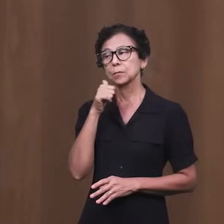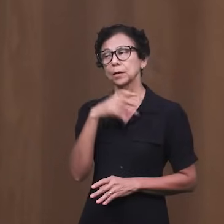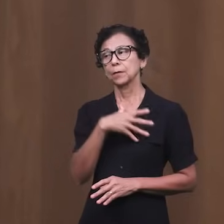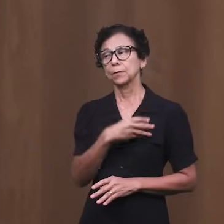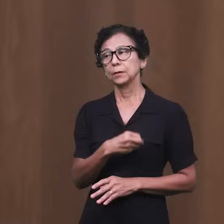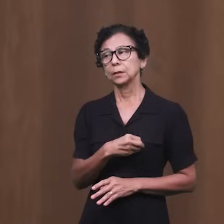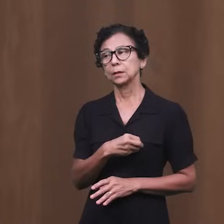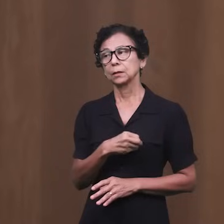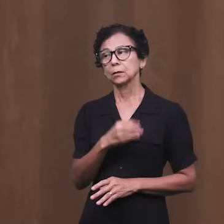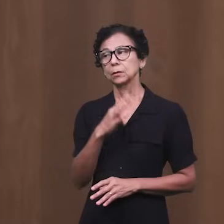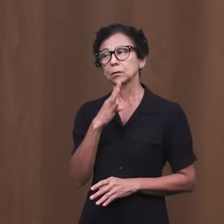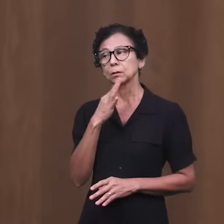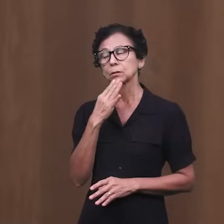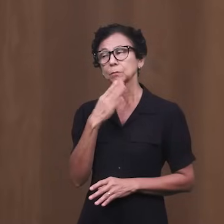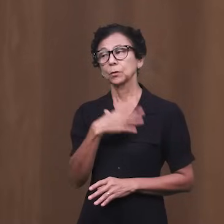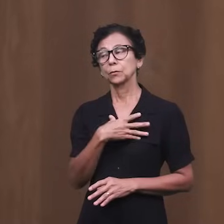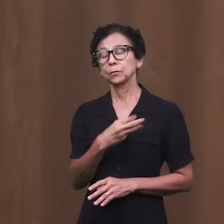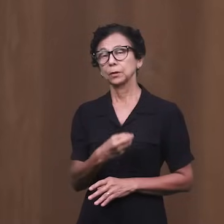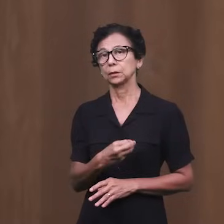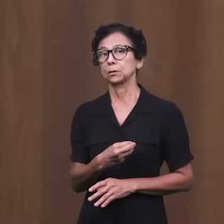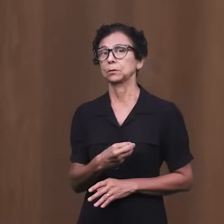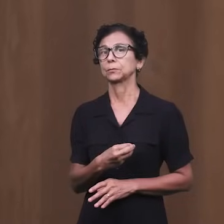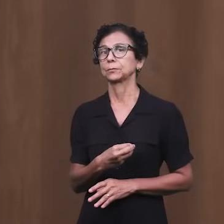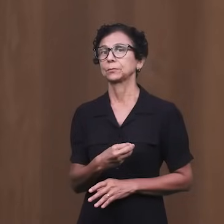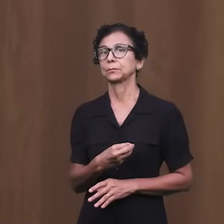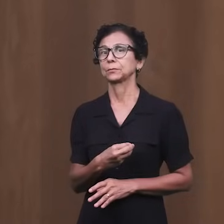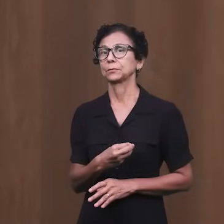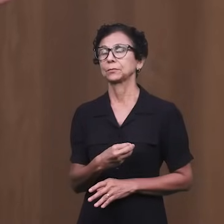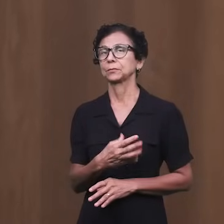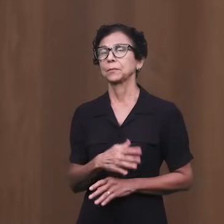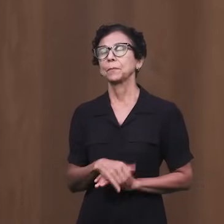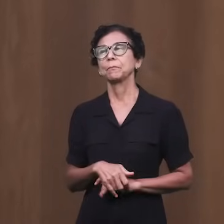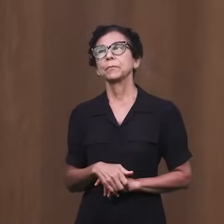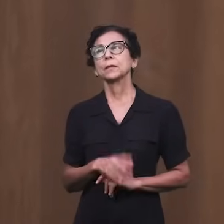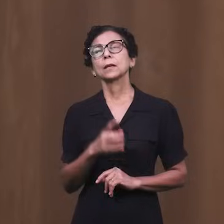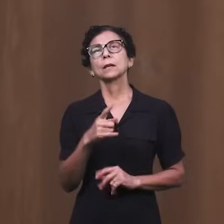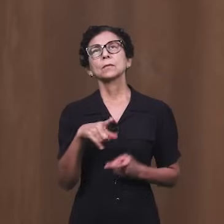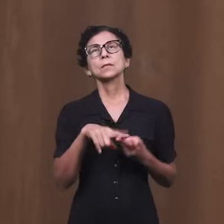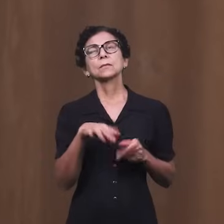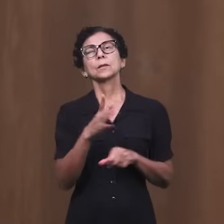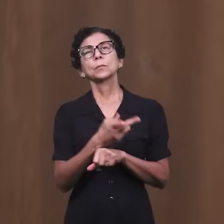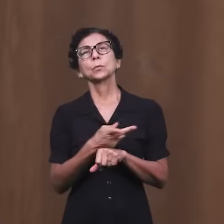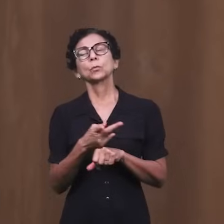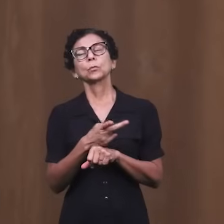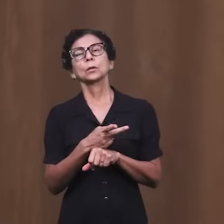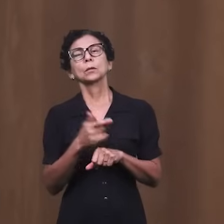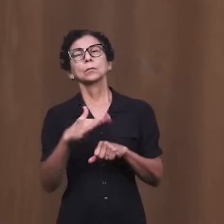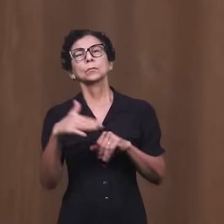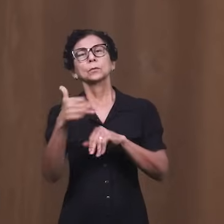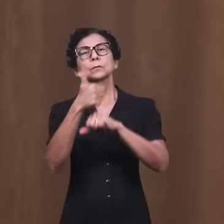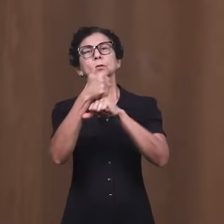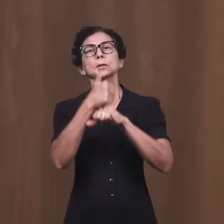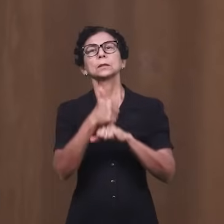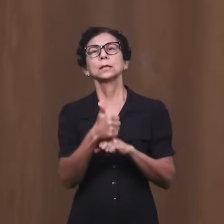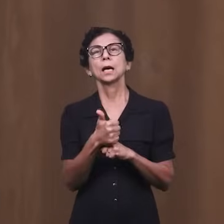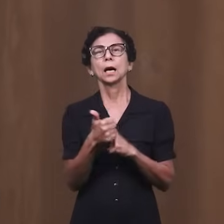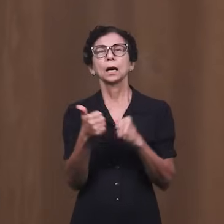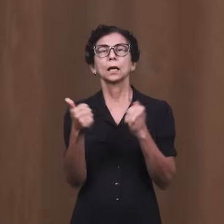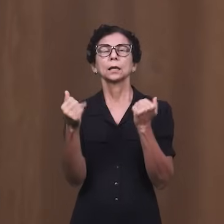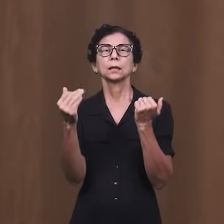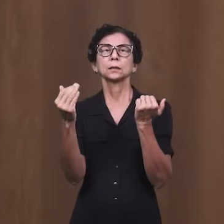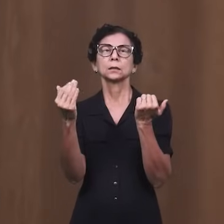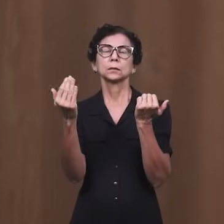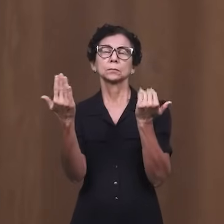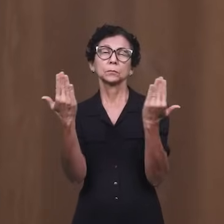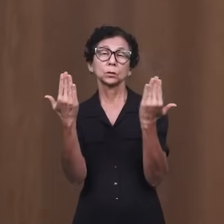mas conhece até que ponto se você for num psicólogo ele vai te ajudar depois de várias sessões